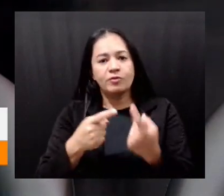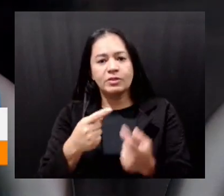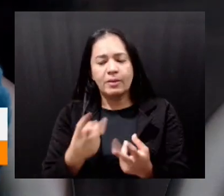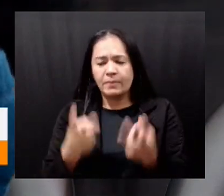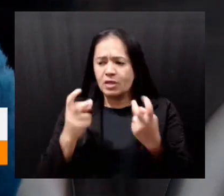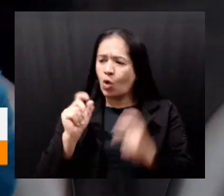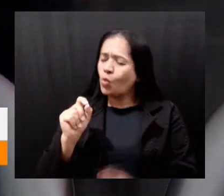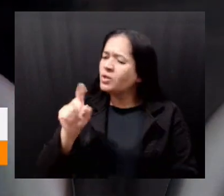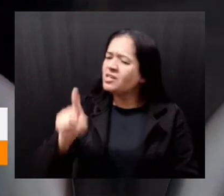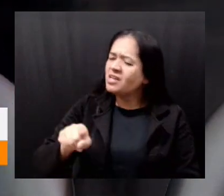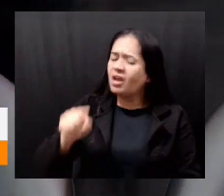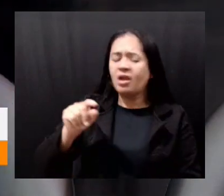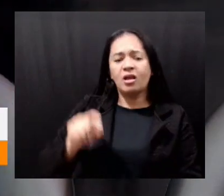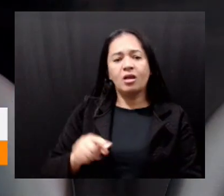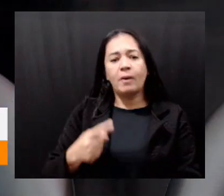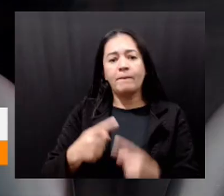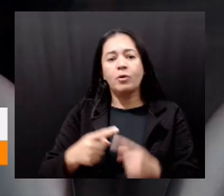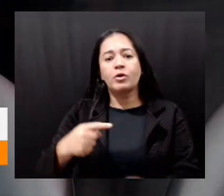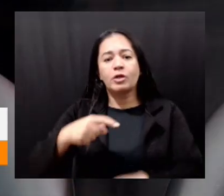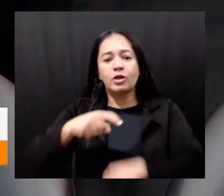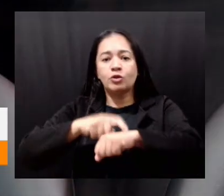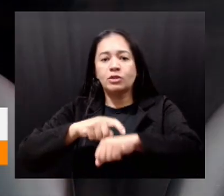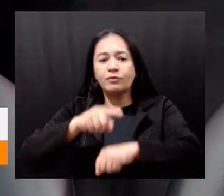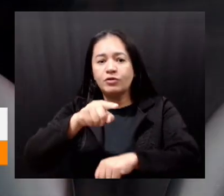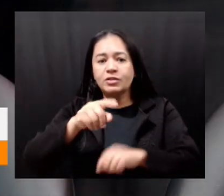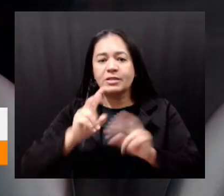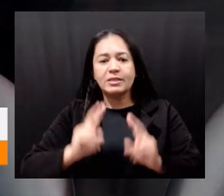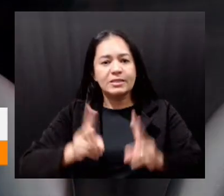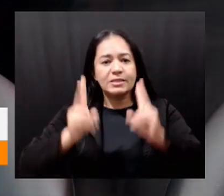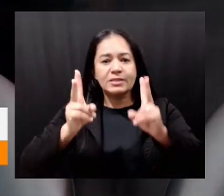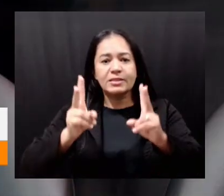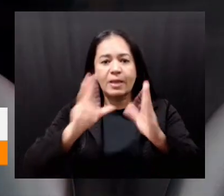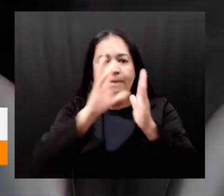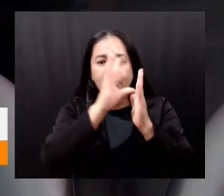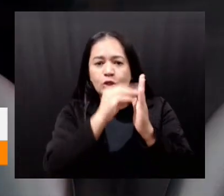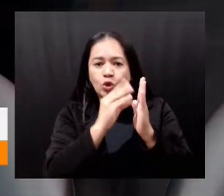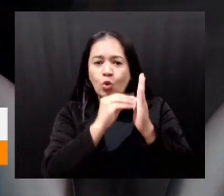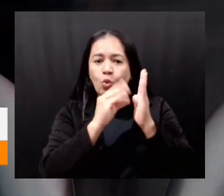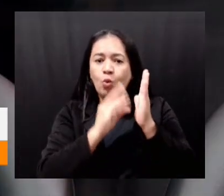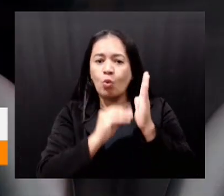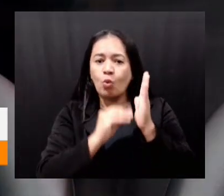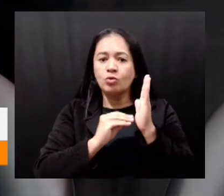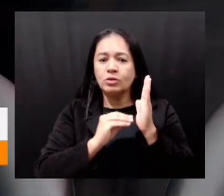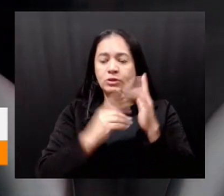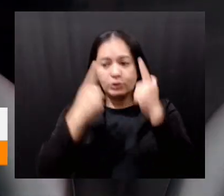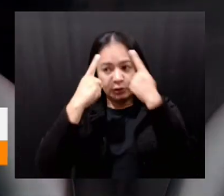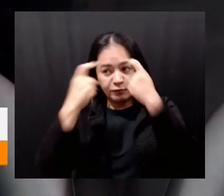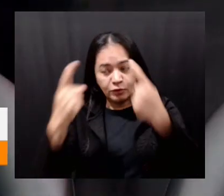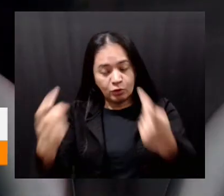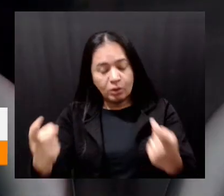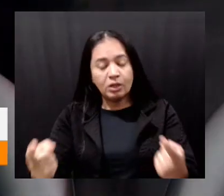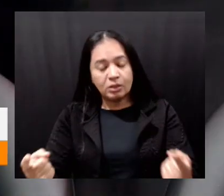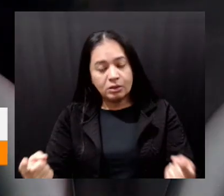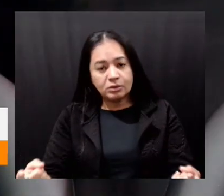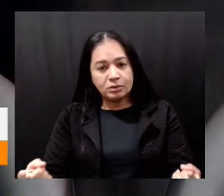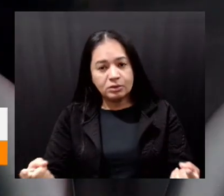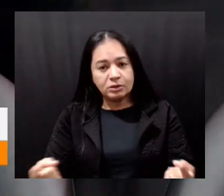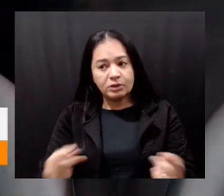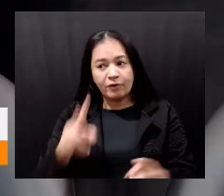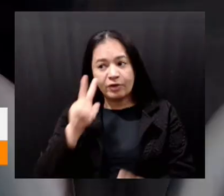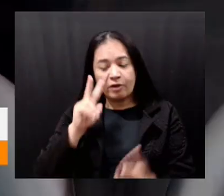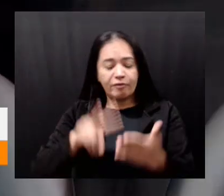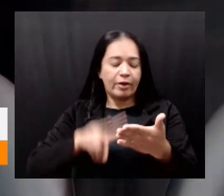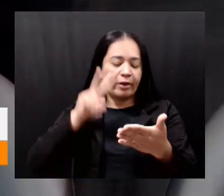porque o tempo todo você está imerso num conteúdo ali de violência. É importante falar,